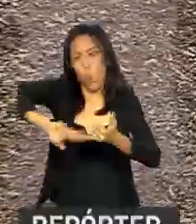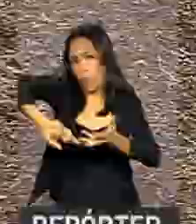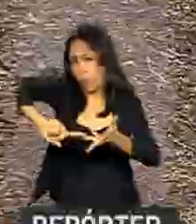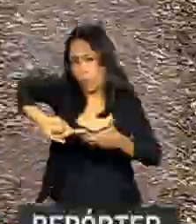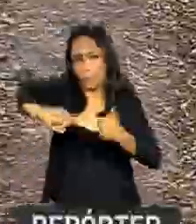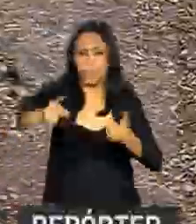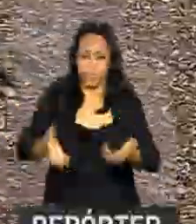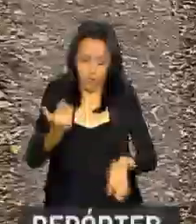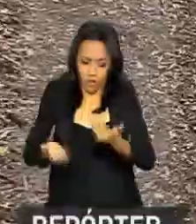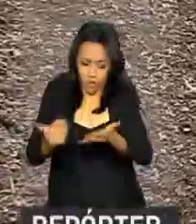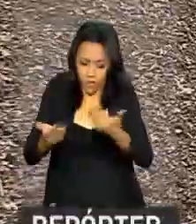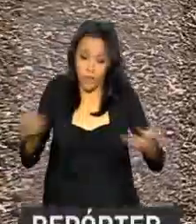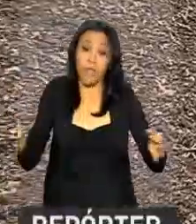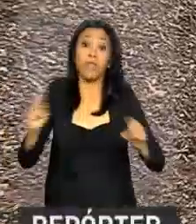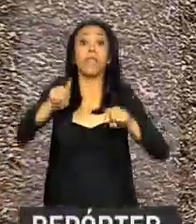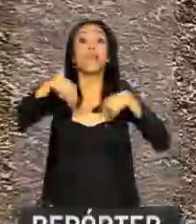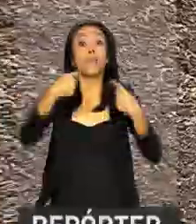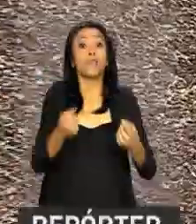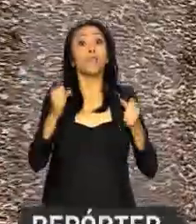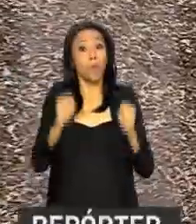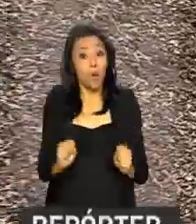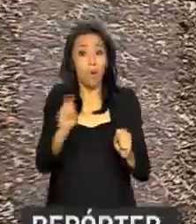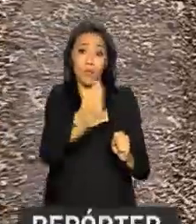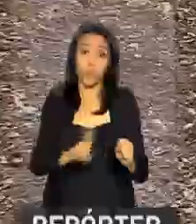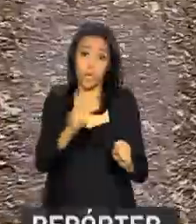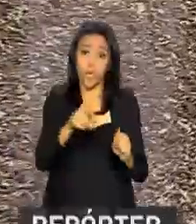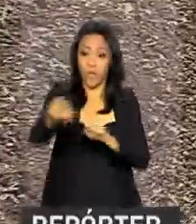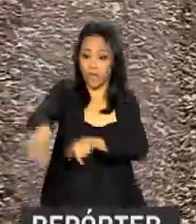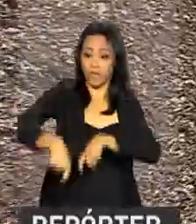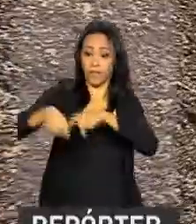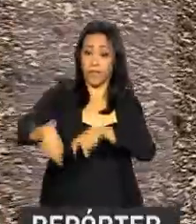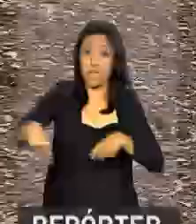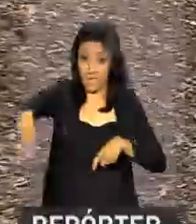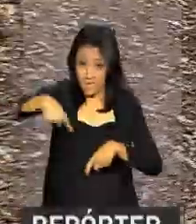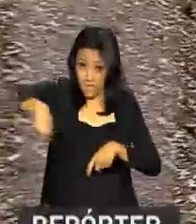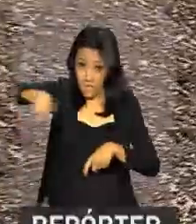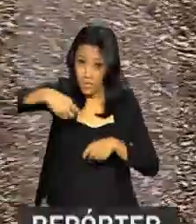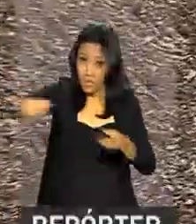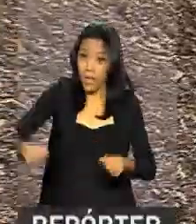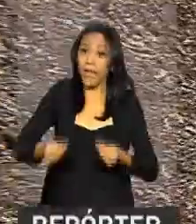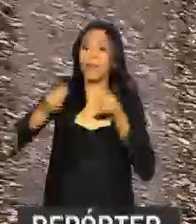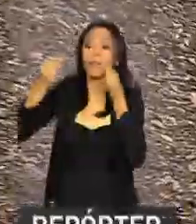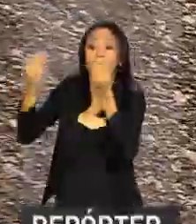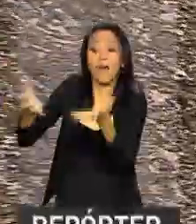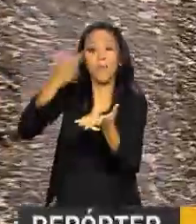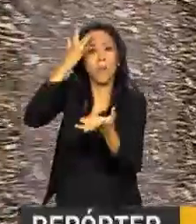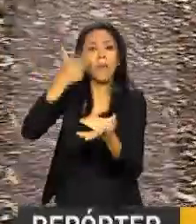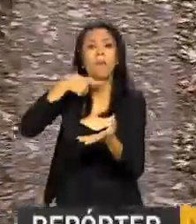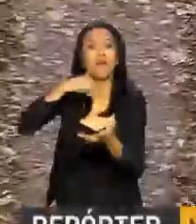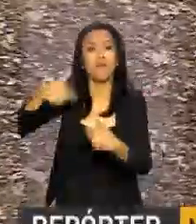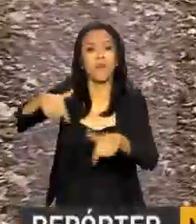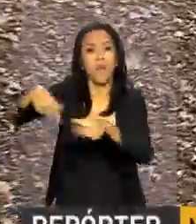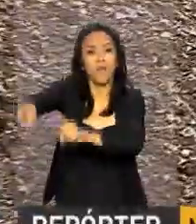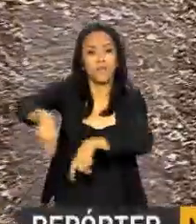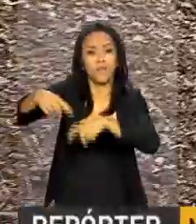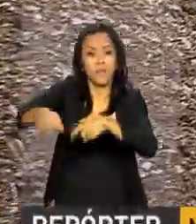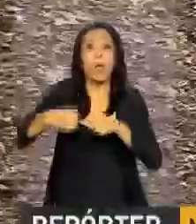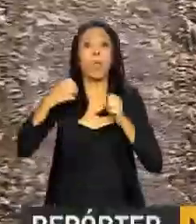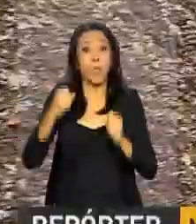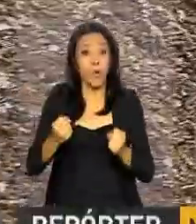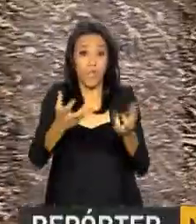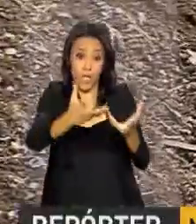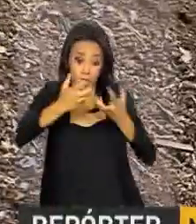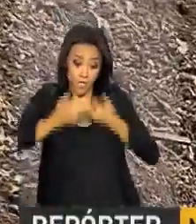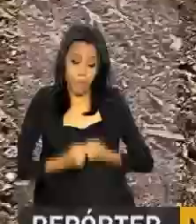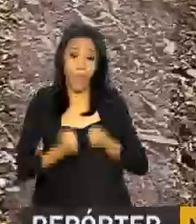pronto para ser usado na agricultura o produto é doado para agricultores da região cada um pode receber até 90